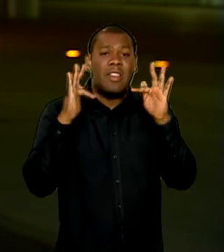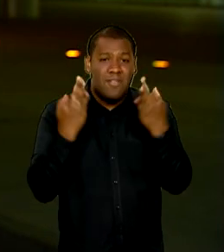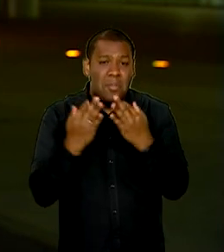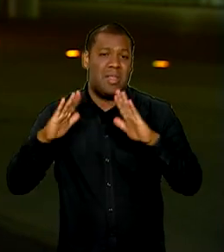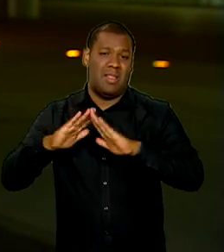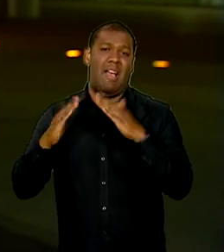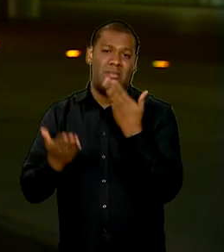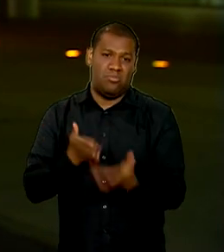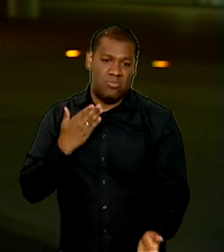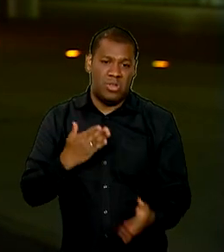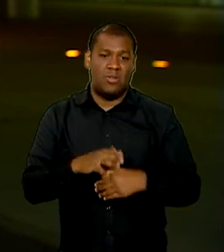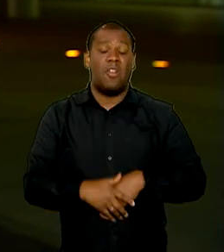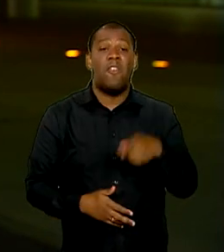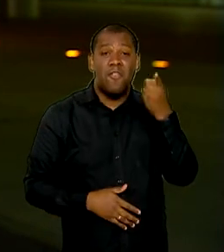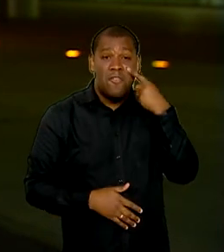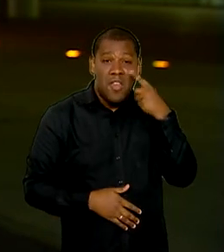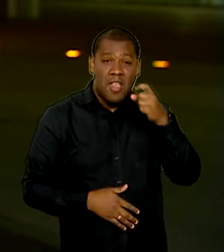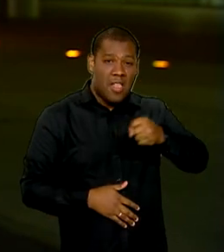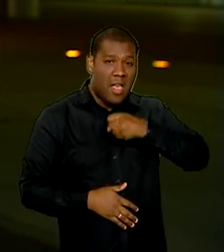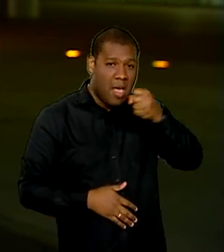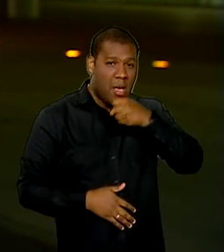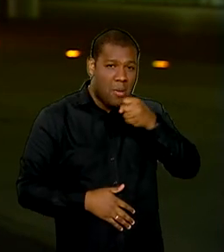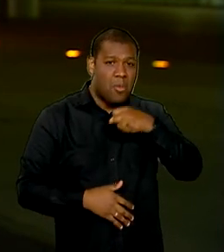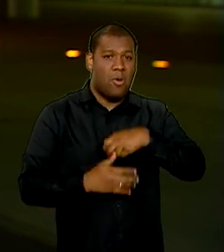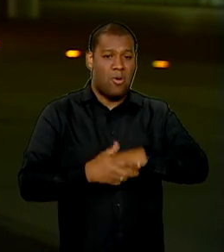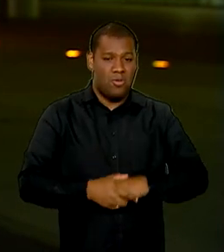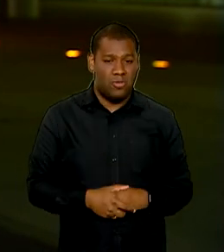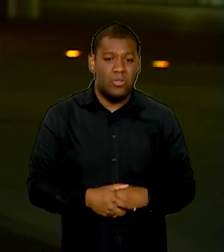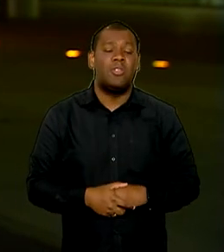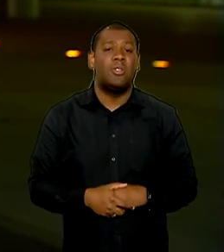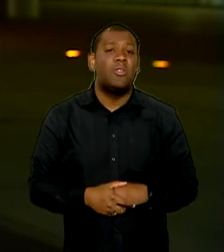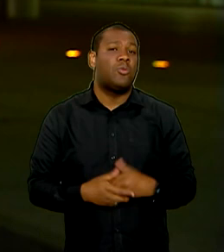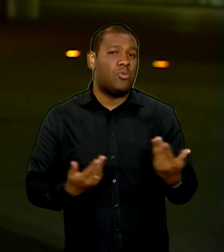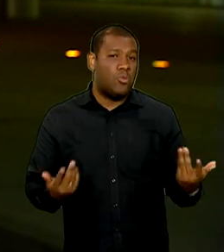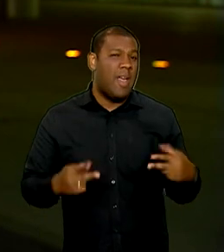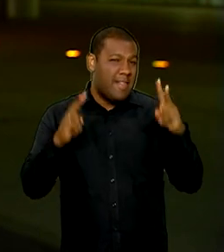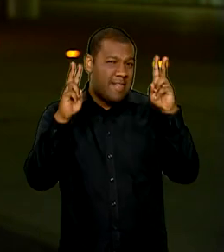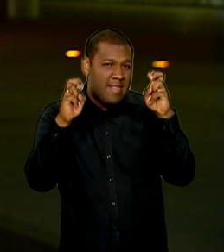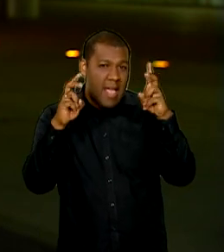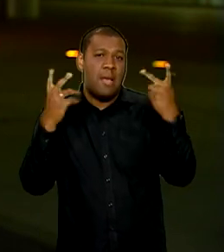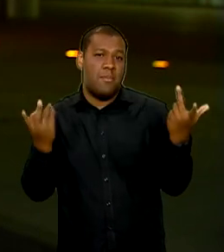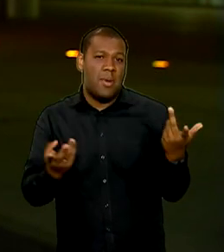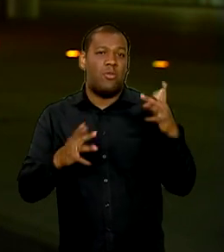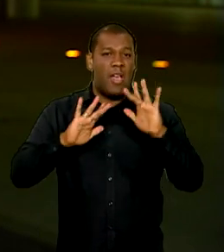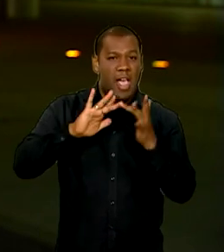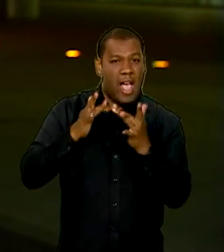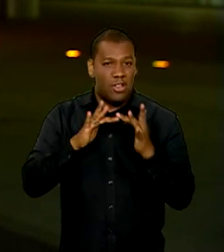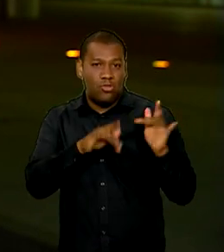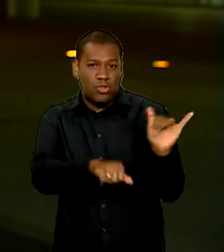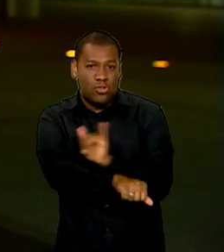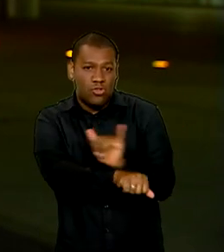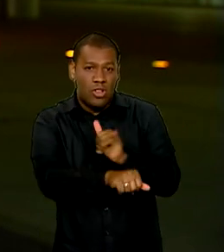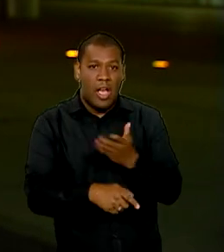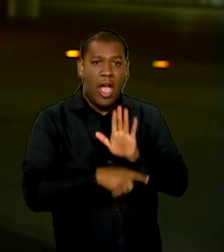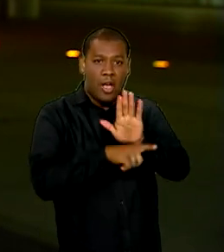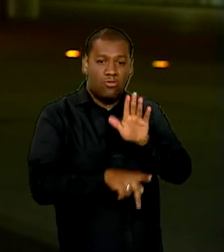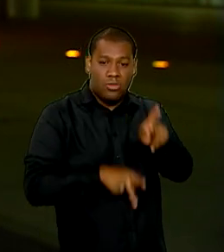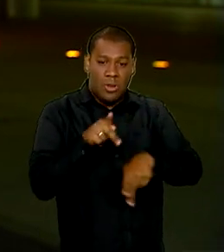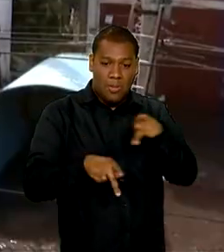desabrigadas. Vamos ver na reportagem como vai funcionar esse auxílio e outras medidas para ajudar a população do Rio Grande do